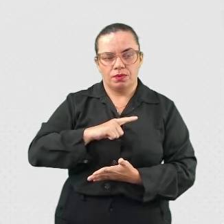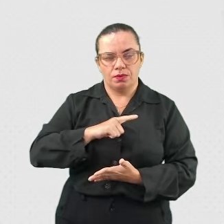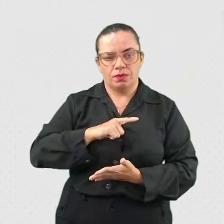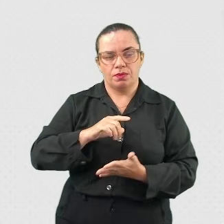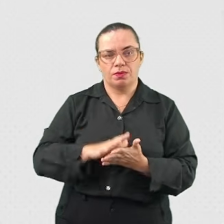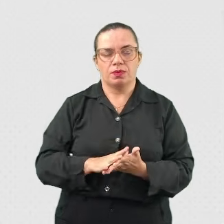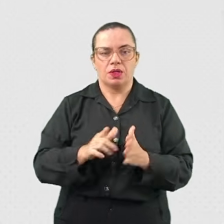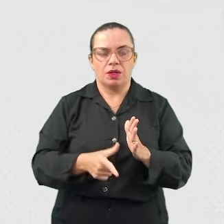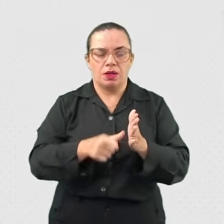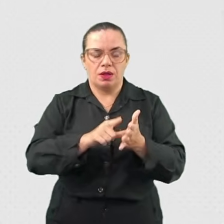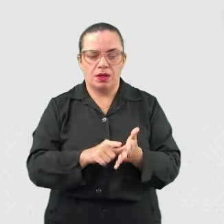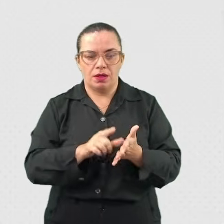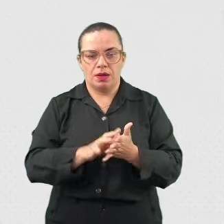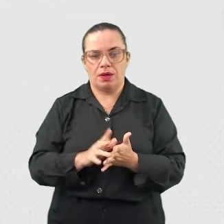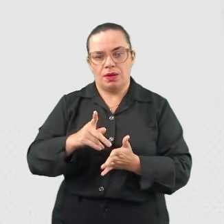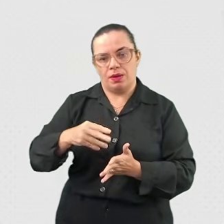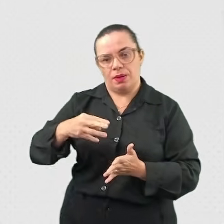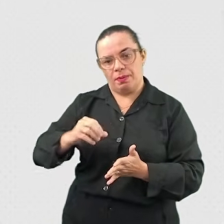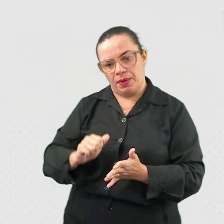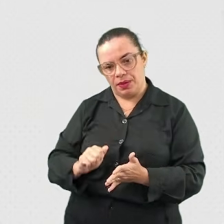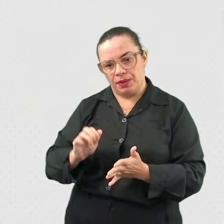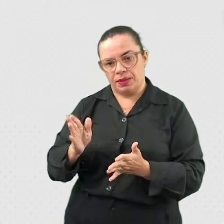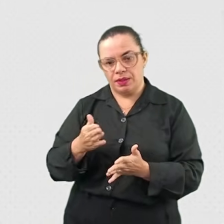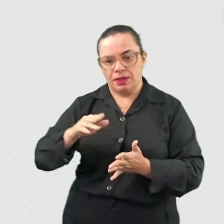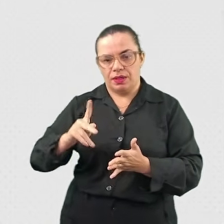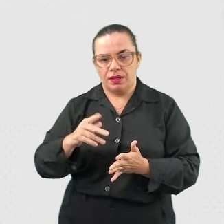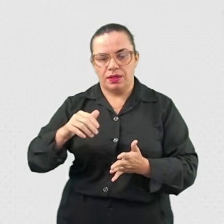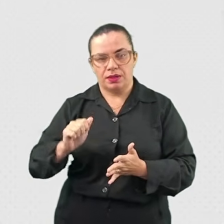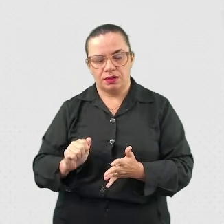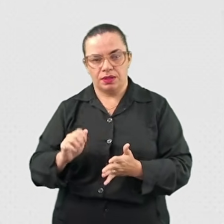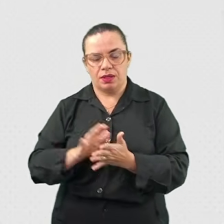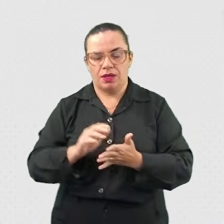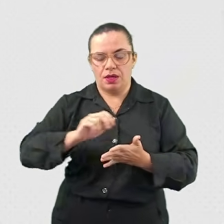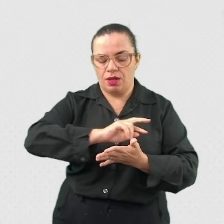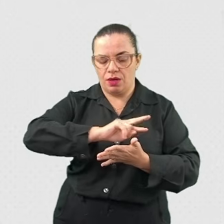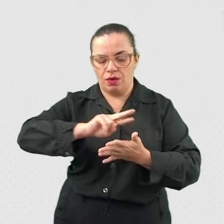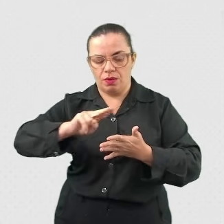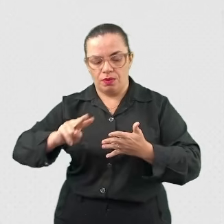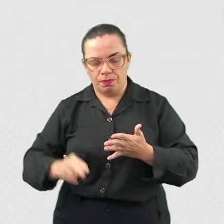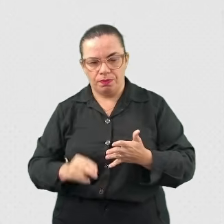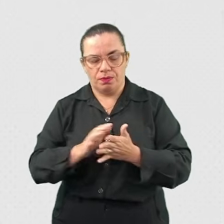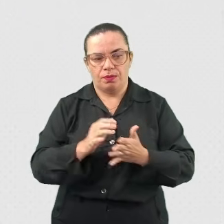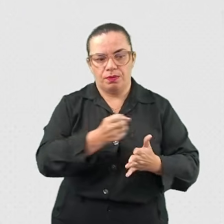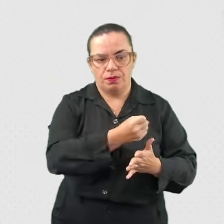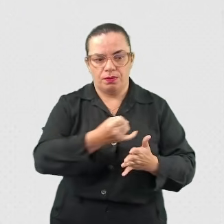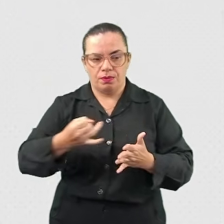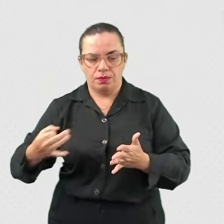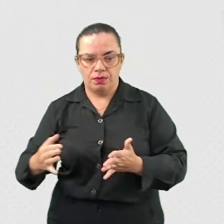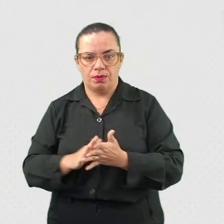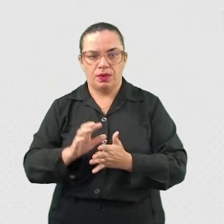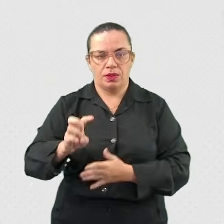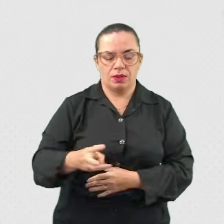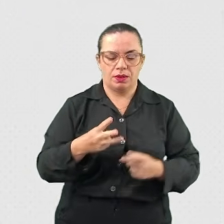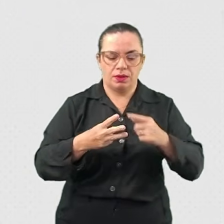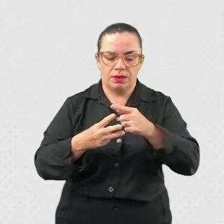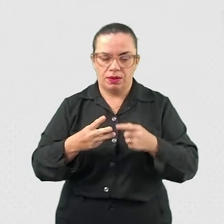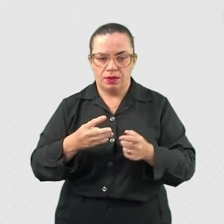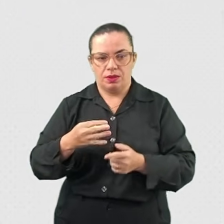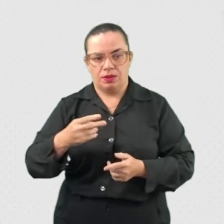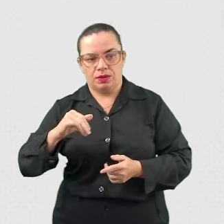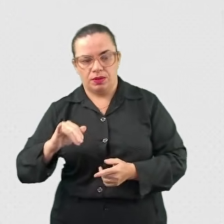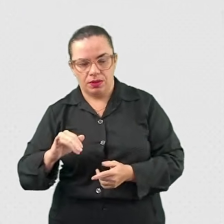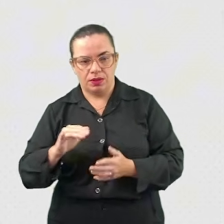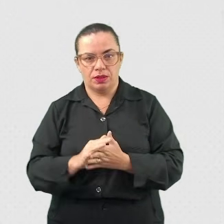né? Penta, hexa, hepta, ele quer dizer a quantidade de lados. A gente sabe que tri é 3, né? A gente sabe que penta